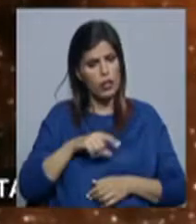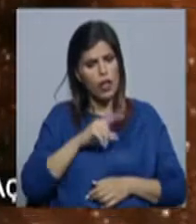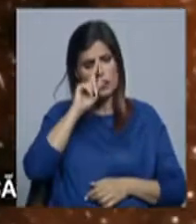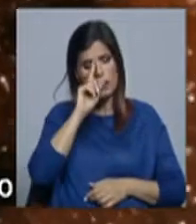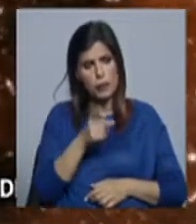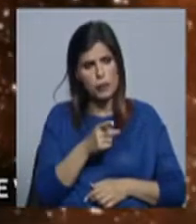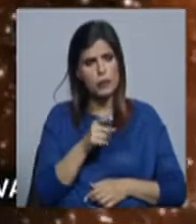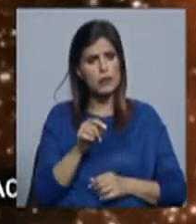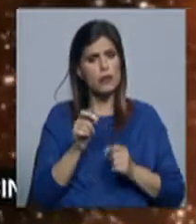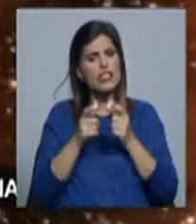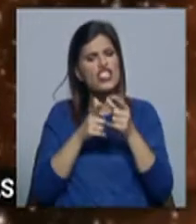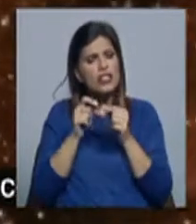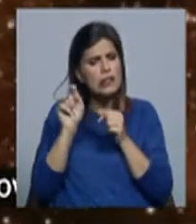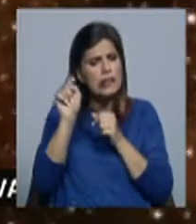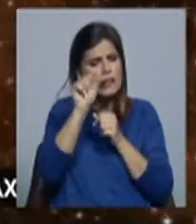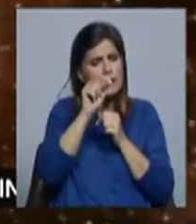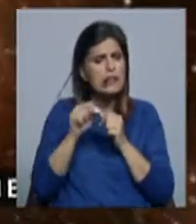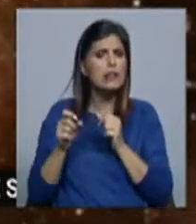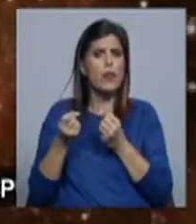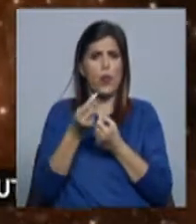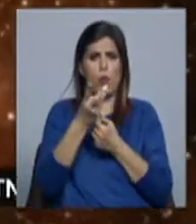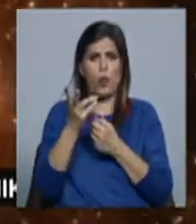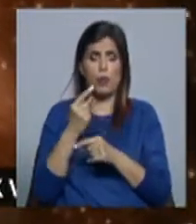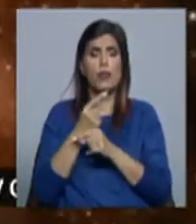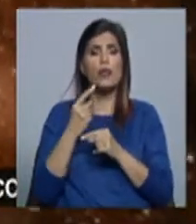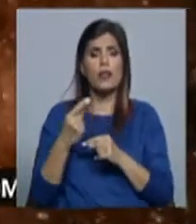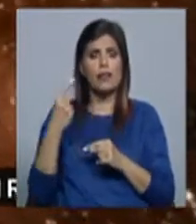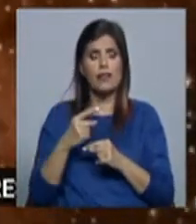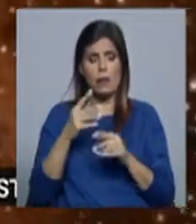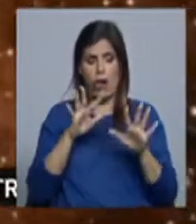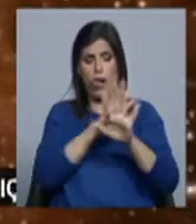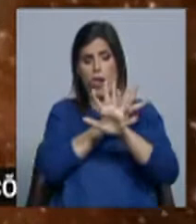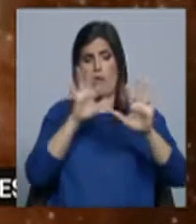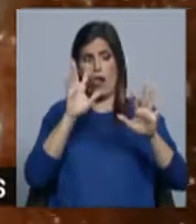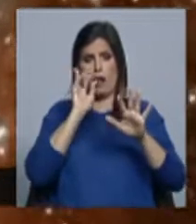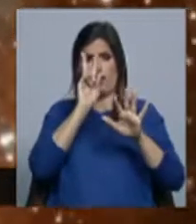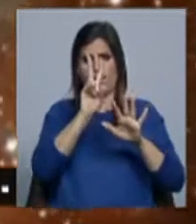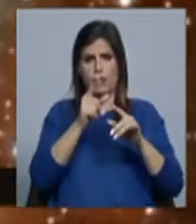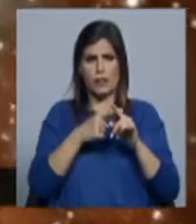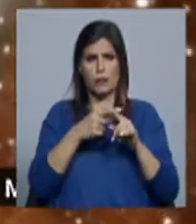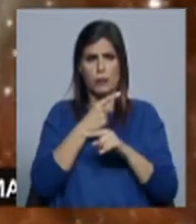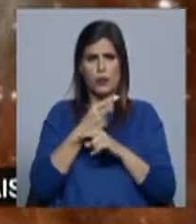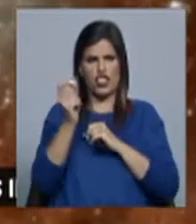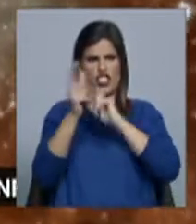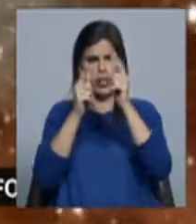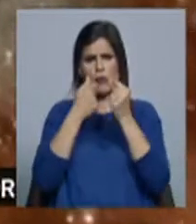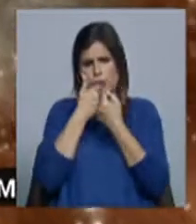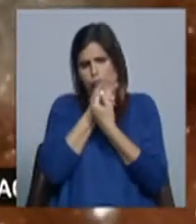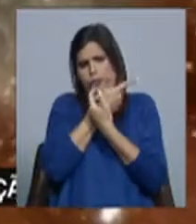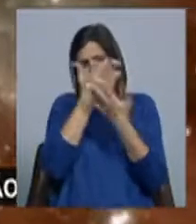deste enxame. Porquê? Porque temos aqui um jogo de ilusão óptica muito interessante. Porque temos ali muitas estrelas